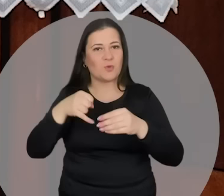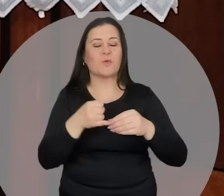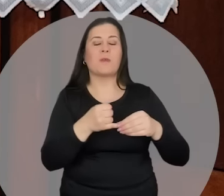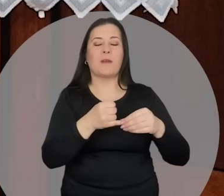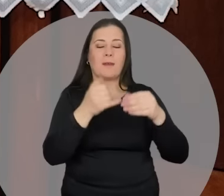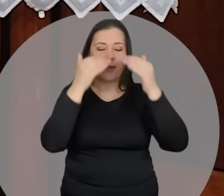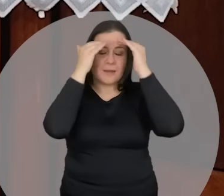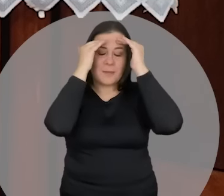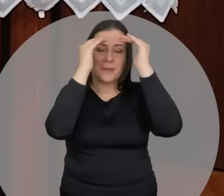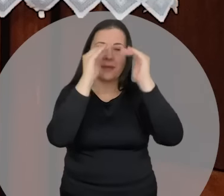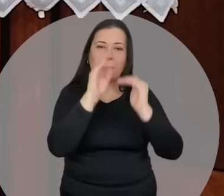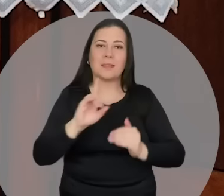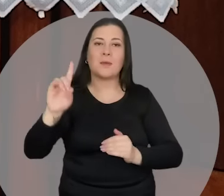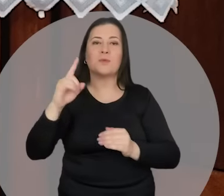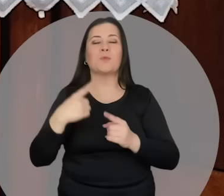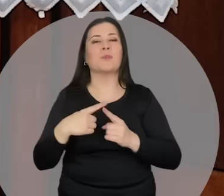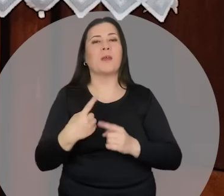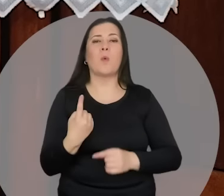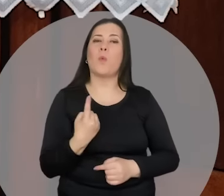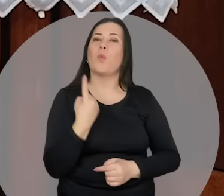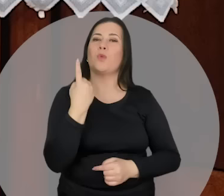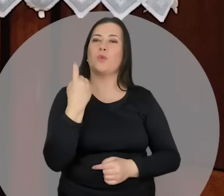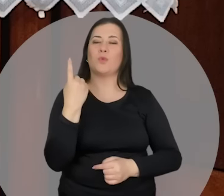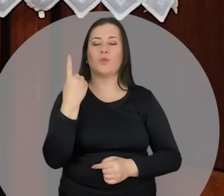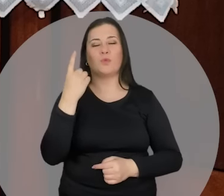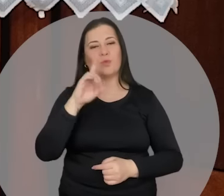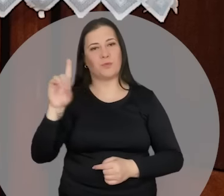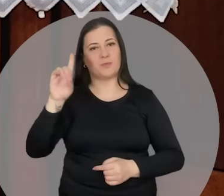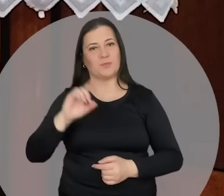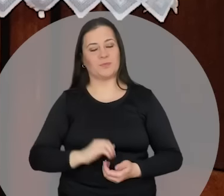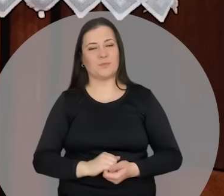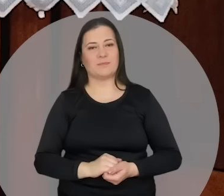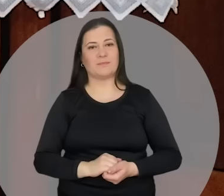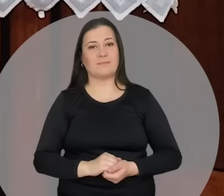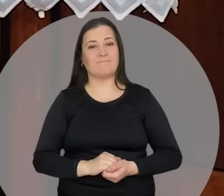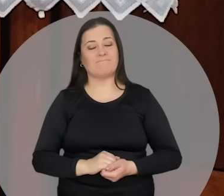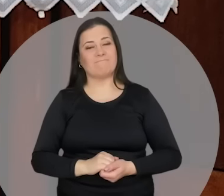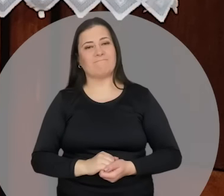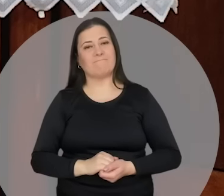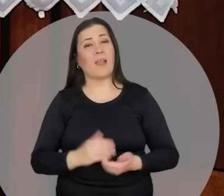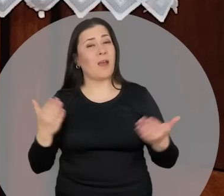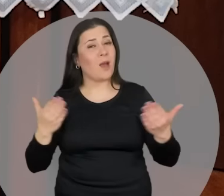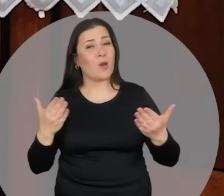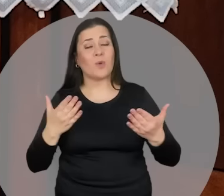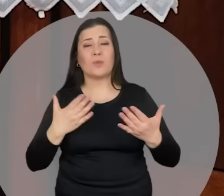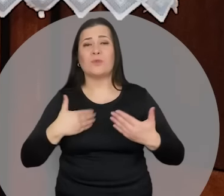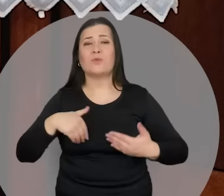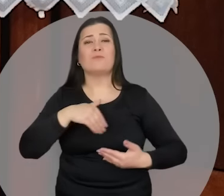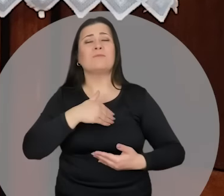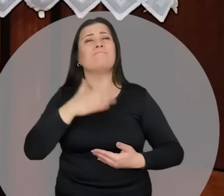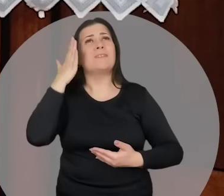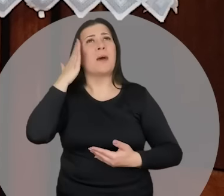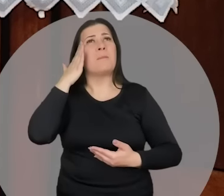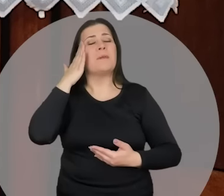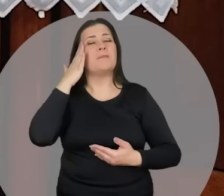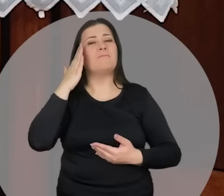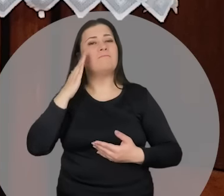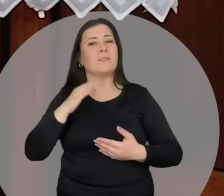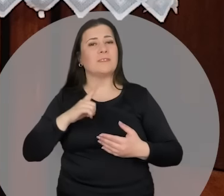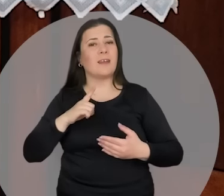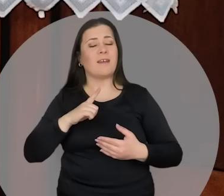Estimados irmãos, estimadas irmãs, tudo faz mais sentido quando os valores morais e